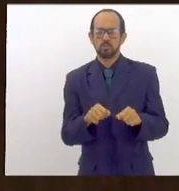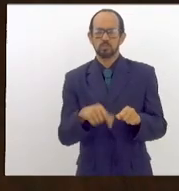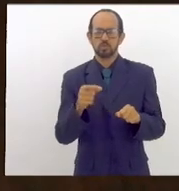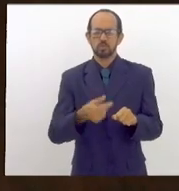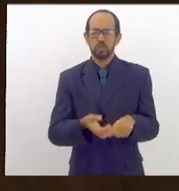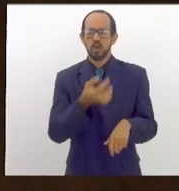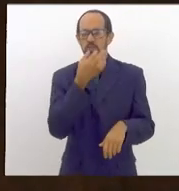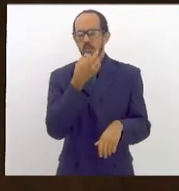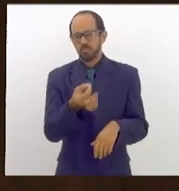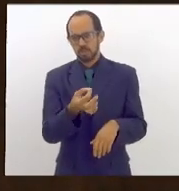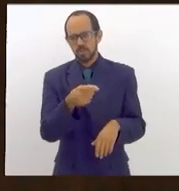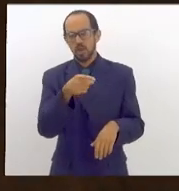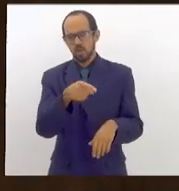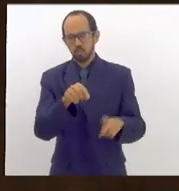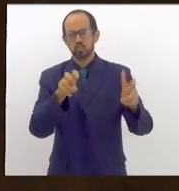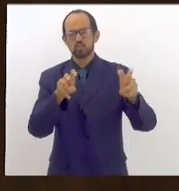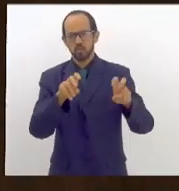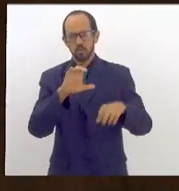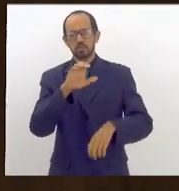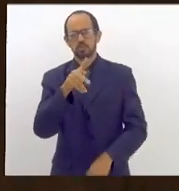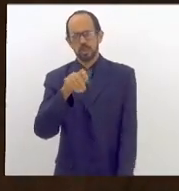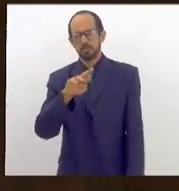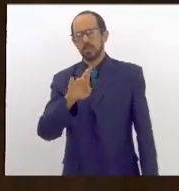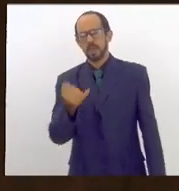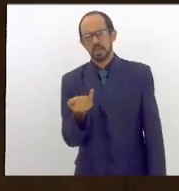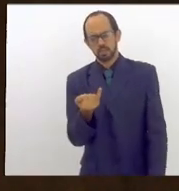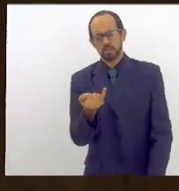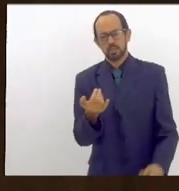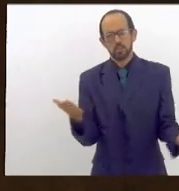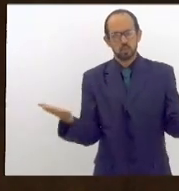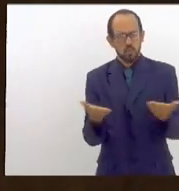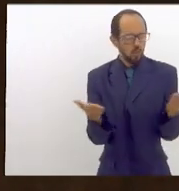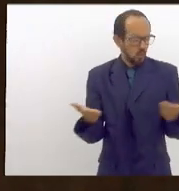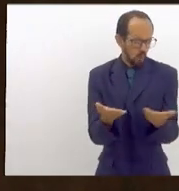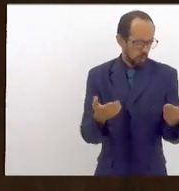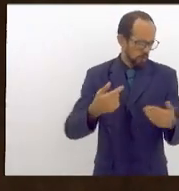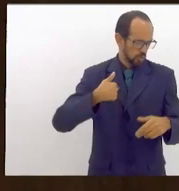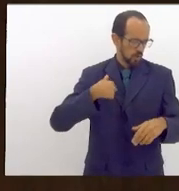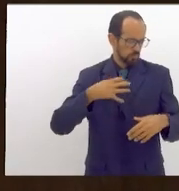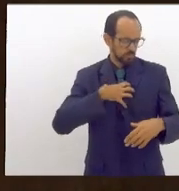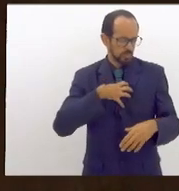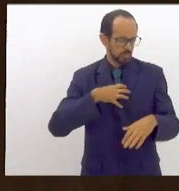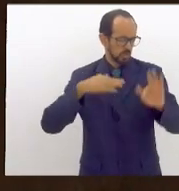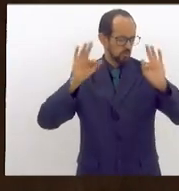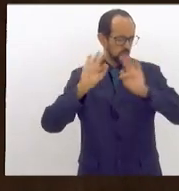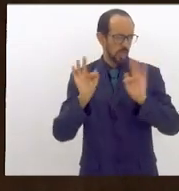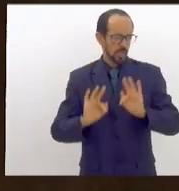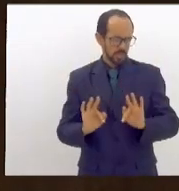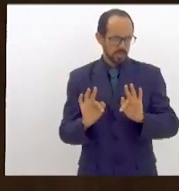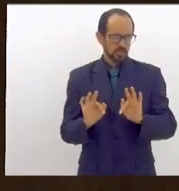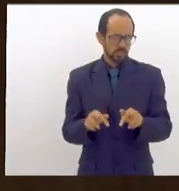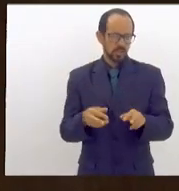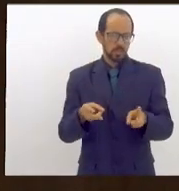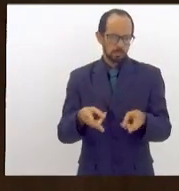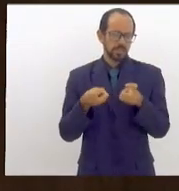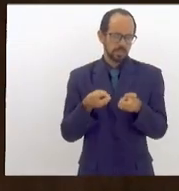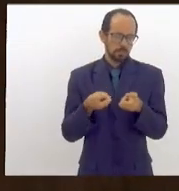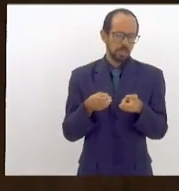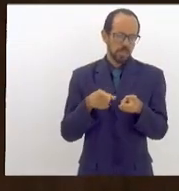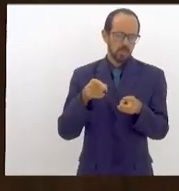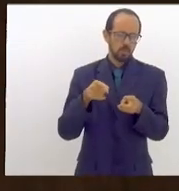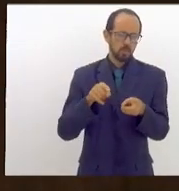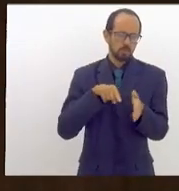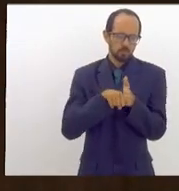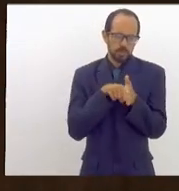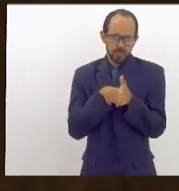no tocante ao se perde e hoje Particularmente eu fiquei muito feliz de ouvir um pesquisador